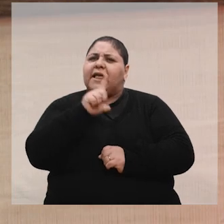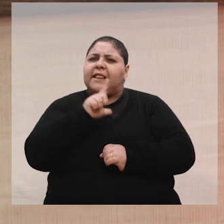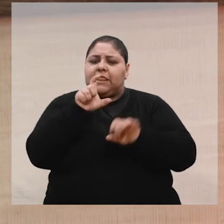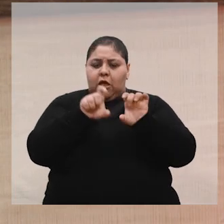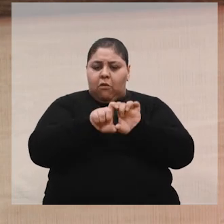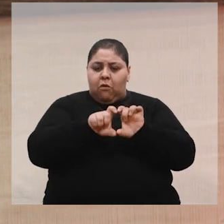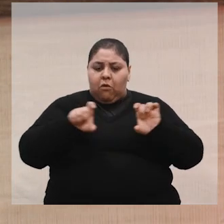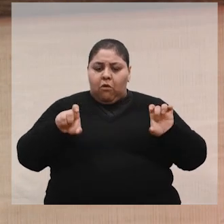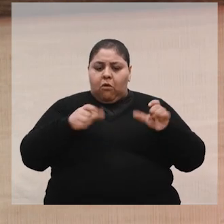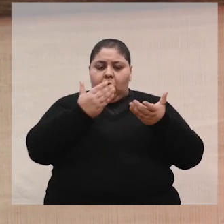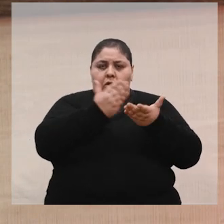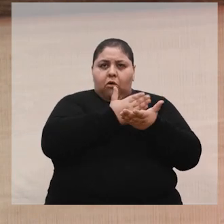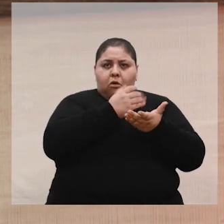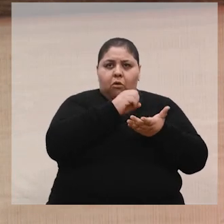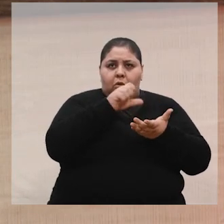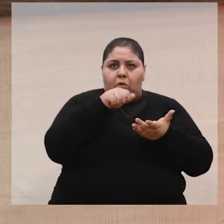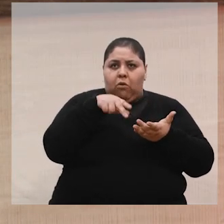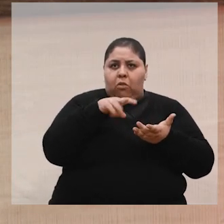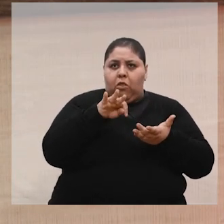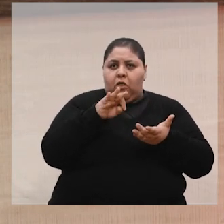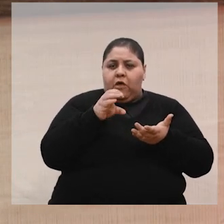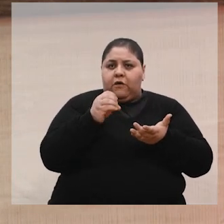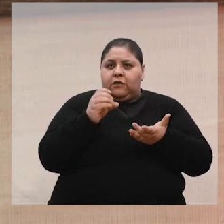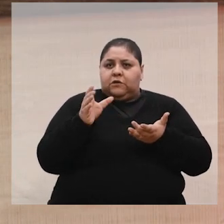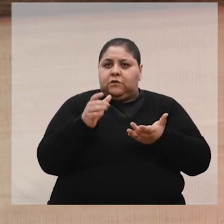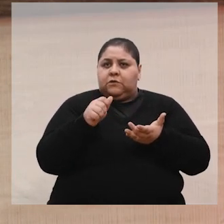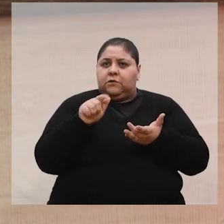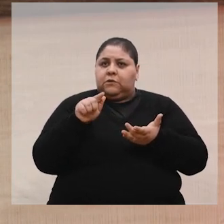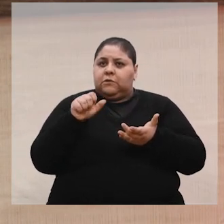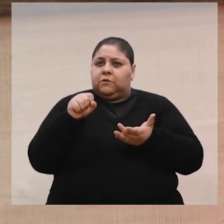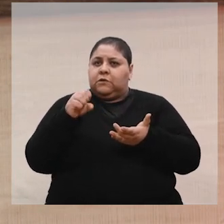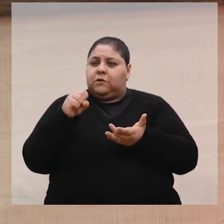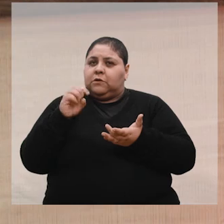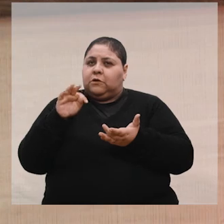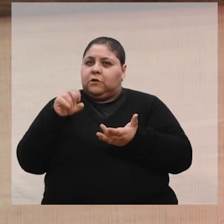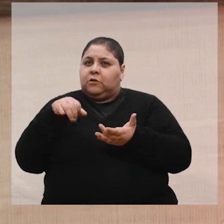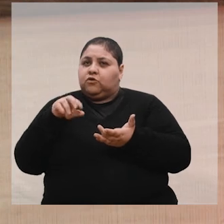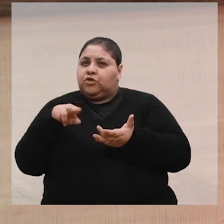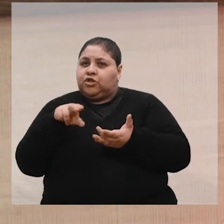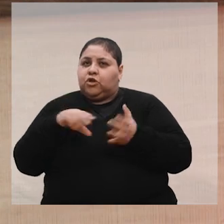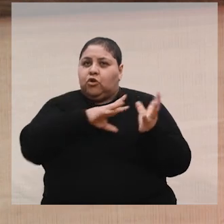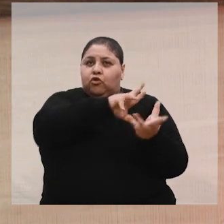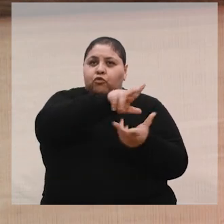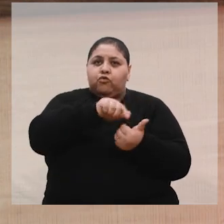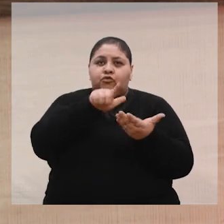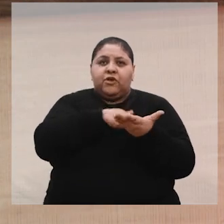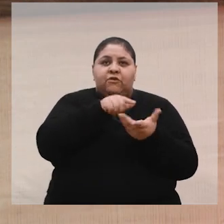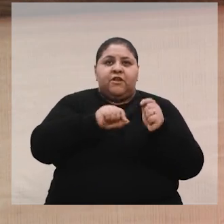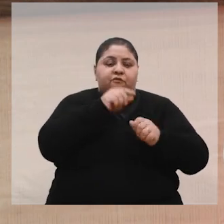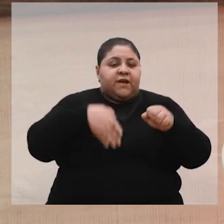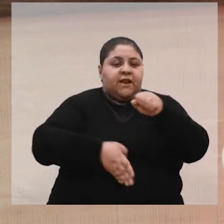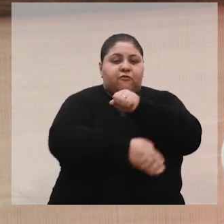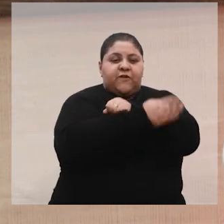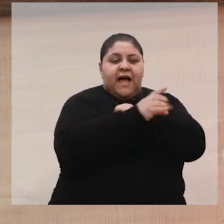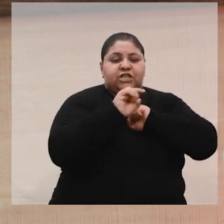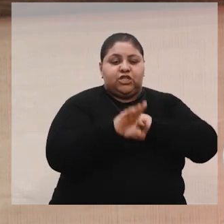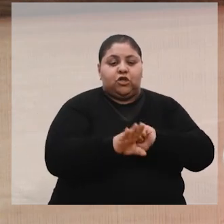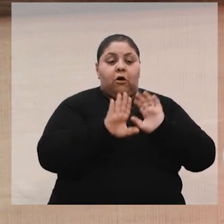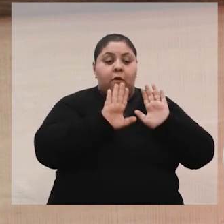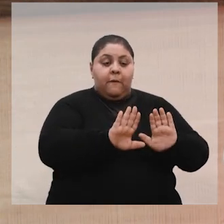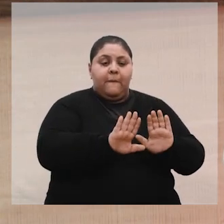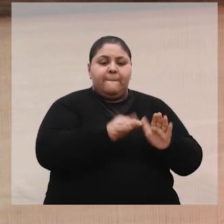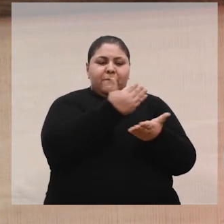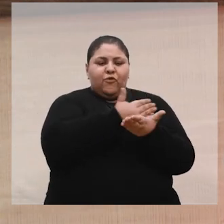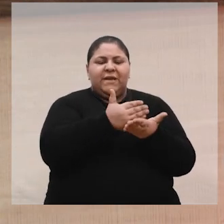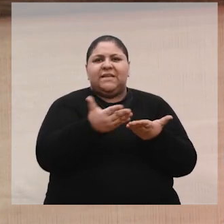epígrafe aqui de Santo Agostinho. O mundo é um livro e quem não viaja lê apenas a primeira página. Como que foi também esse critério aí da escolha